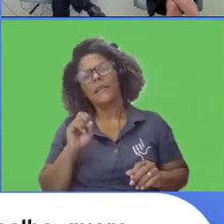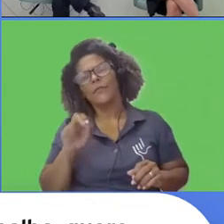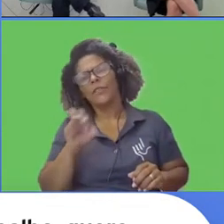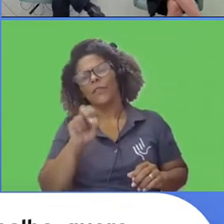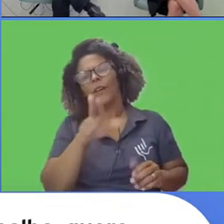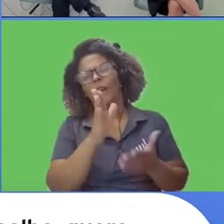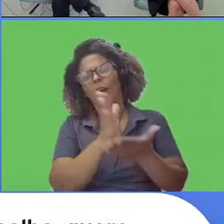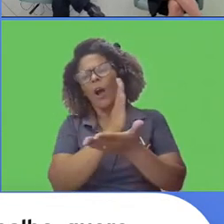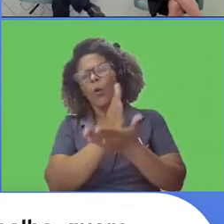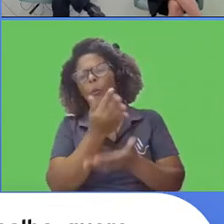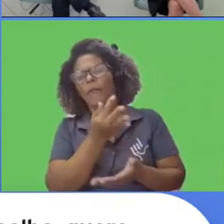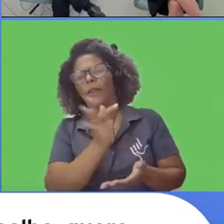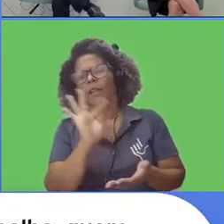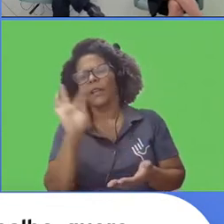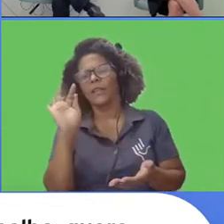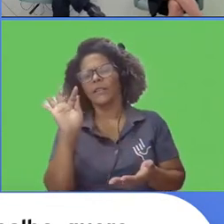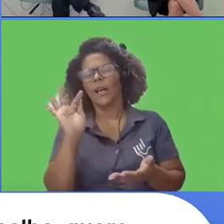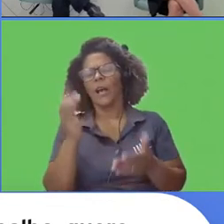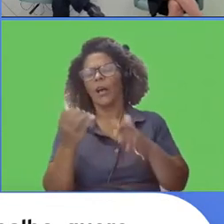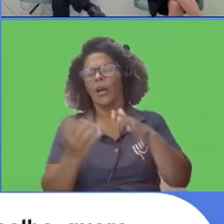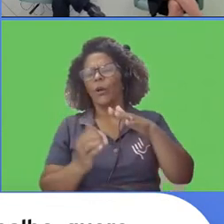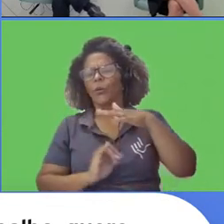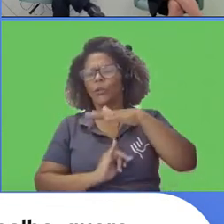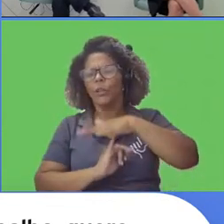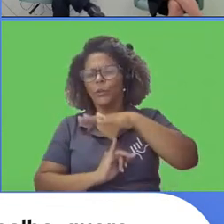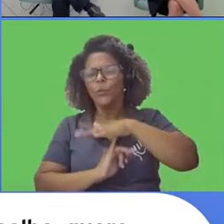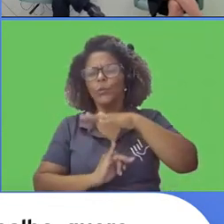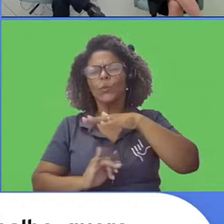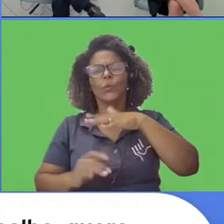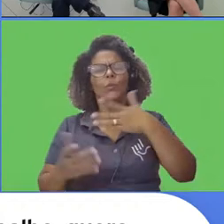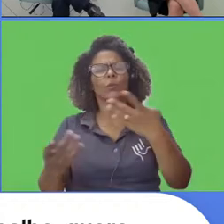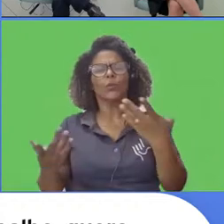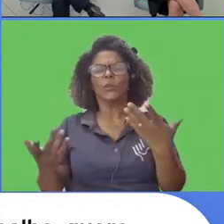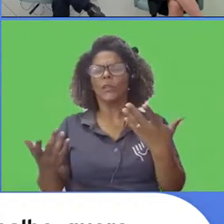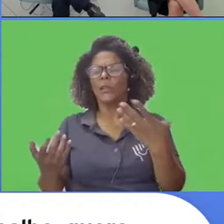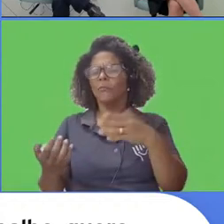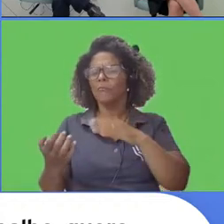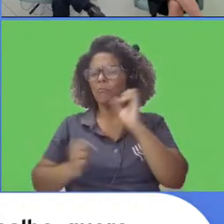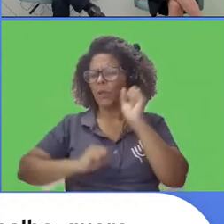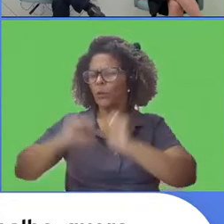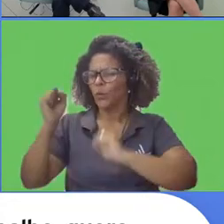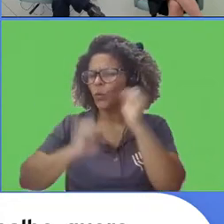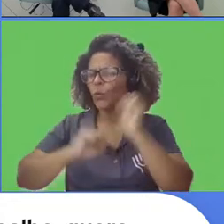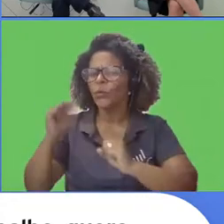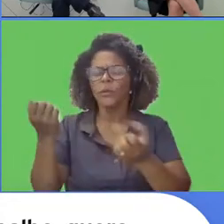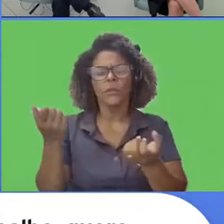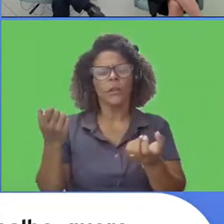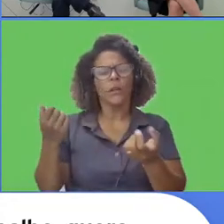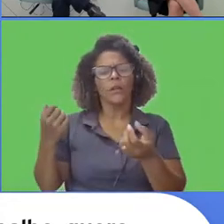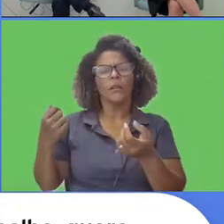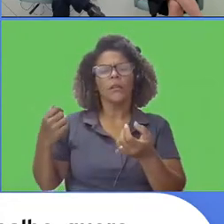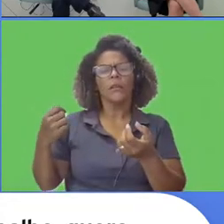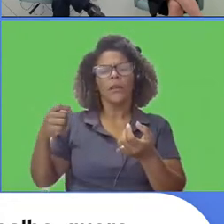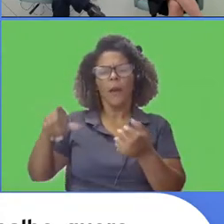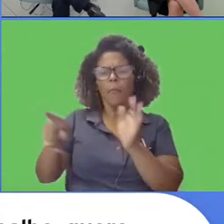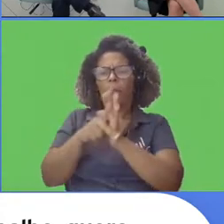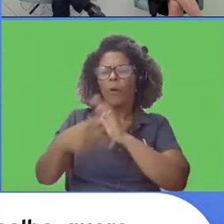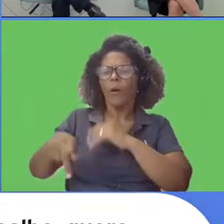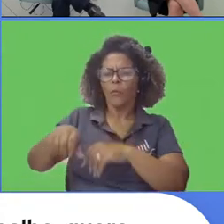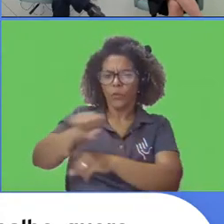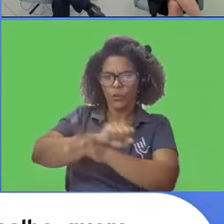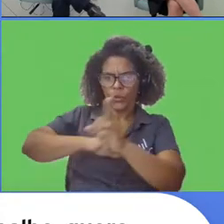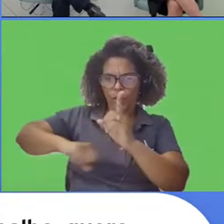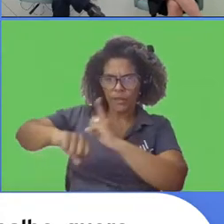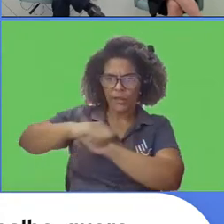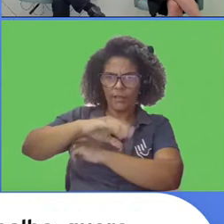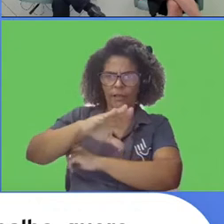federações da indústria, uma série de outras dessas organizações aí da sociedade, eu